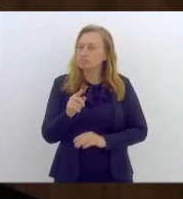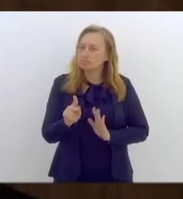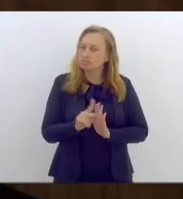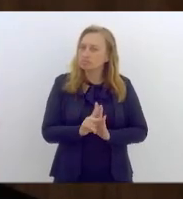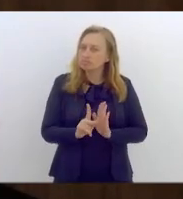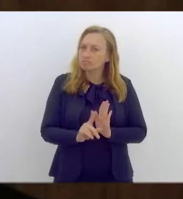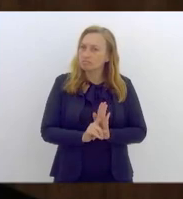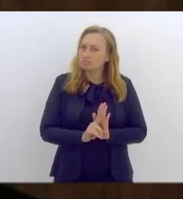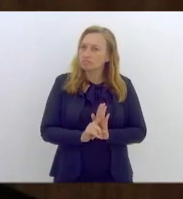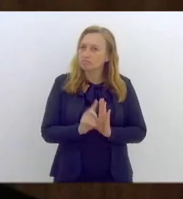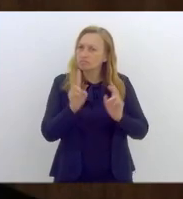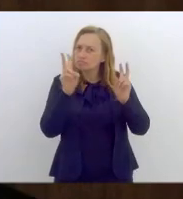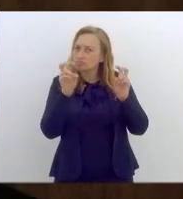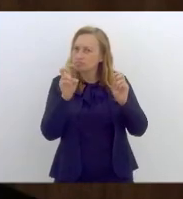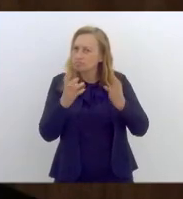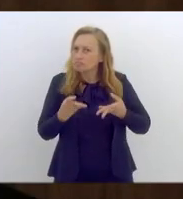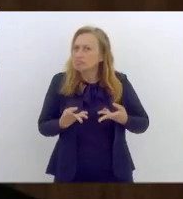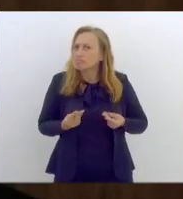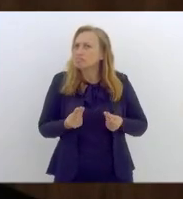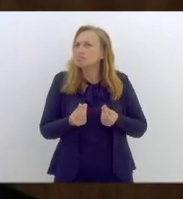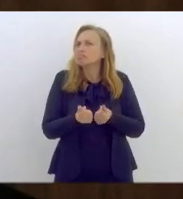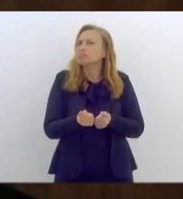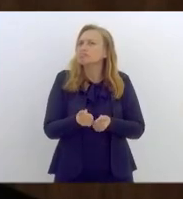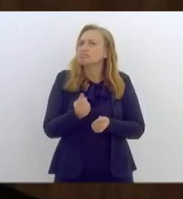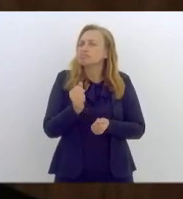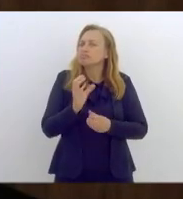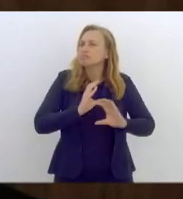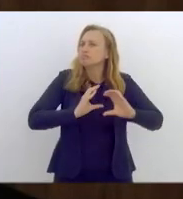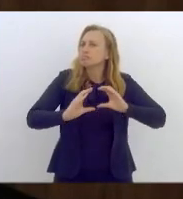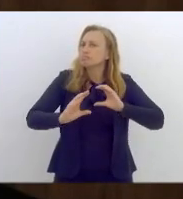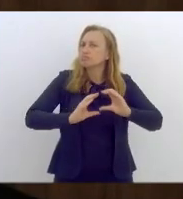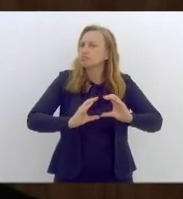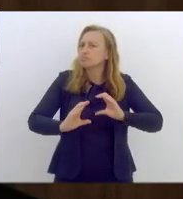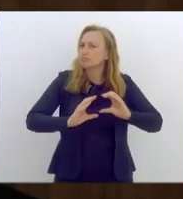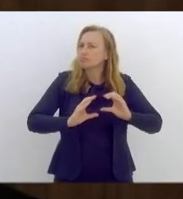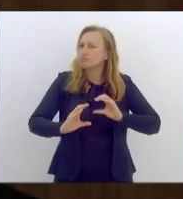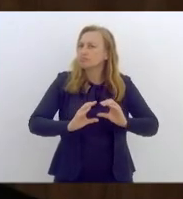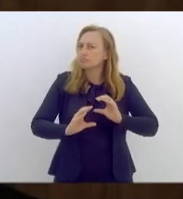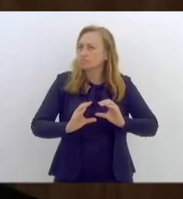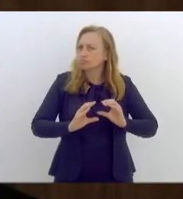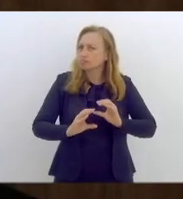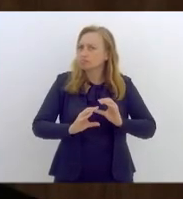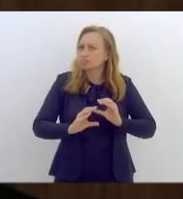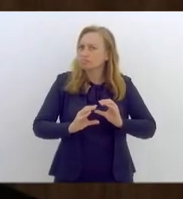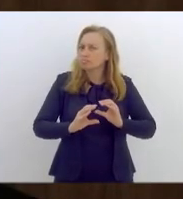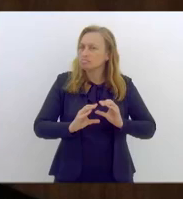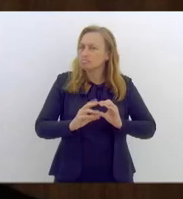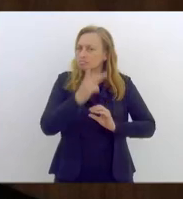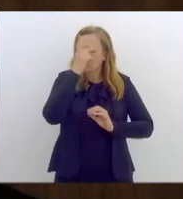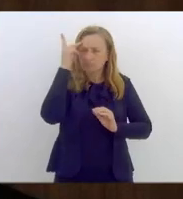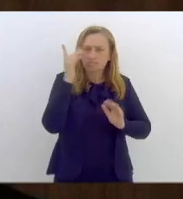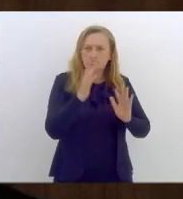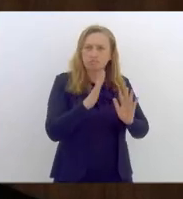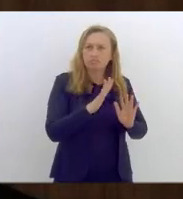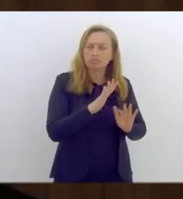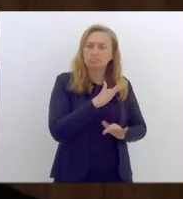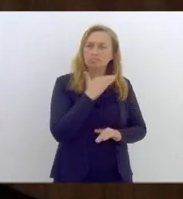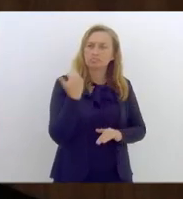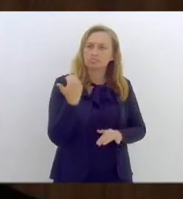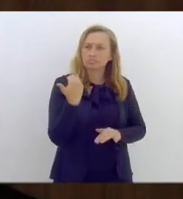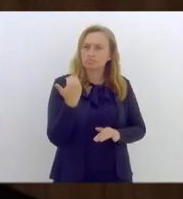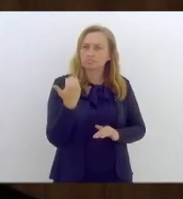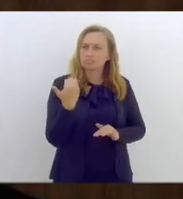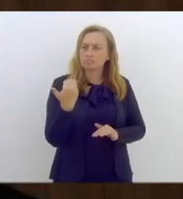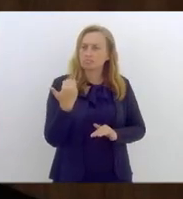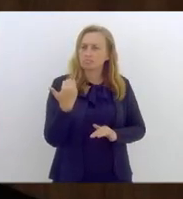ele trata de um tema muito sensível que é a comunicação de óbito Aos familiares nas unidades